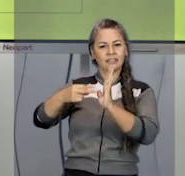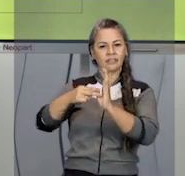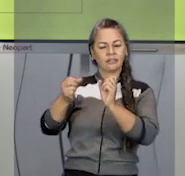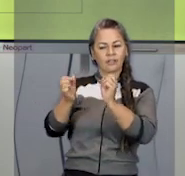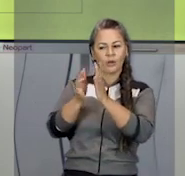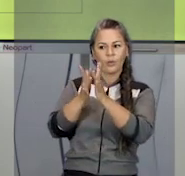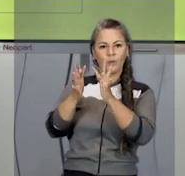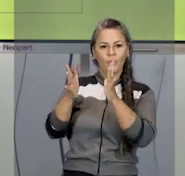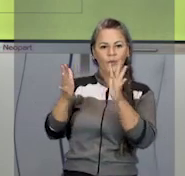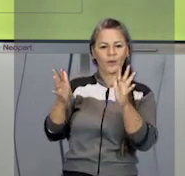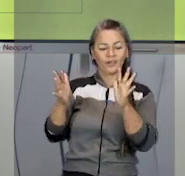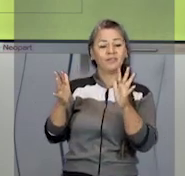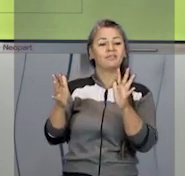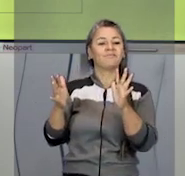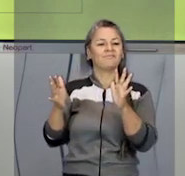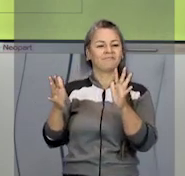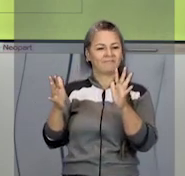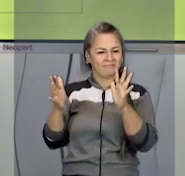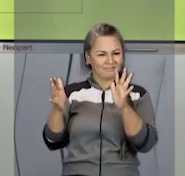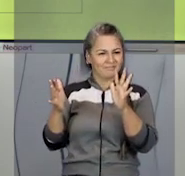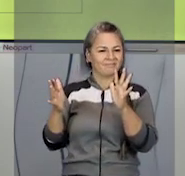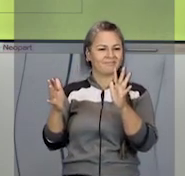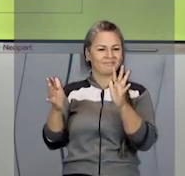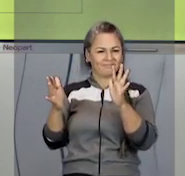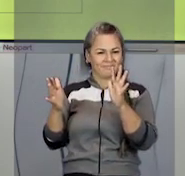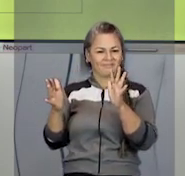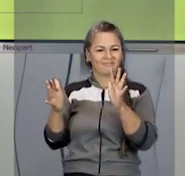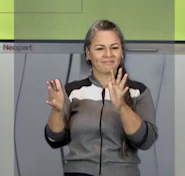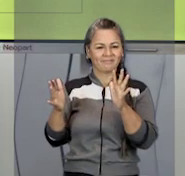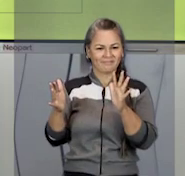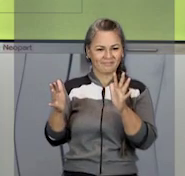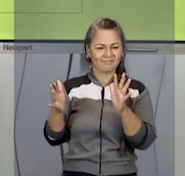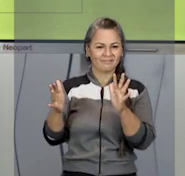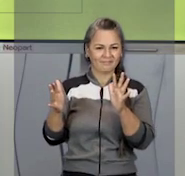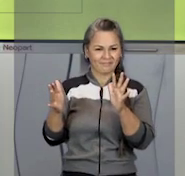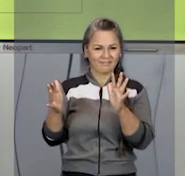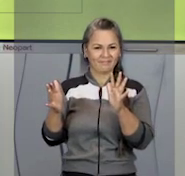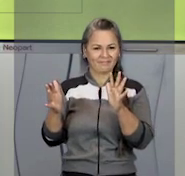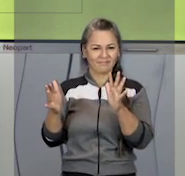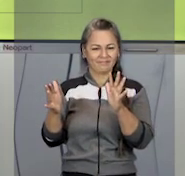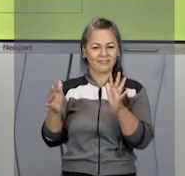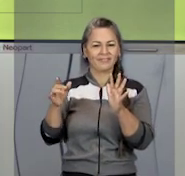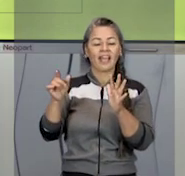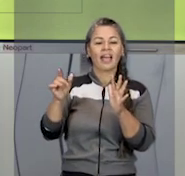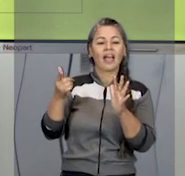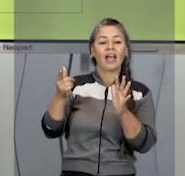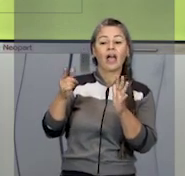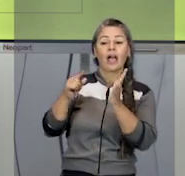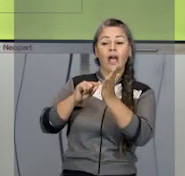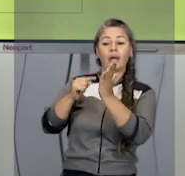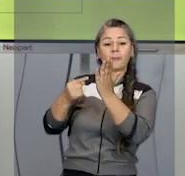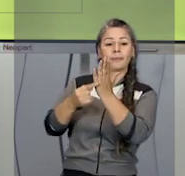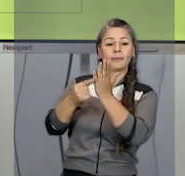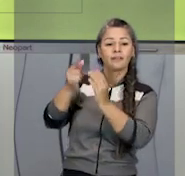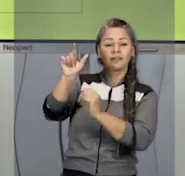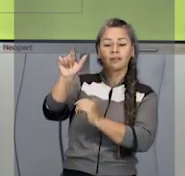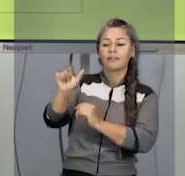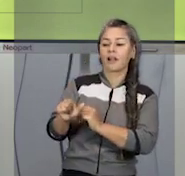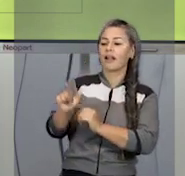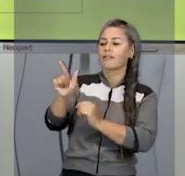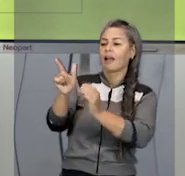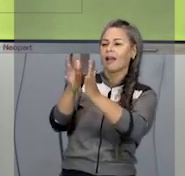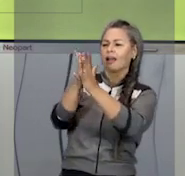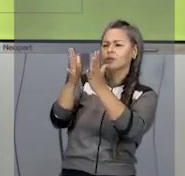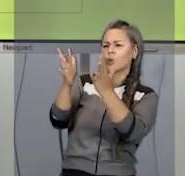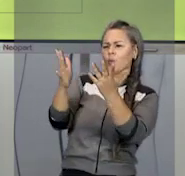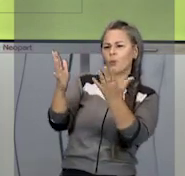ali criar, né, essa relação entre a mulher amada e purpurina, ou seja, ela brilha.